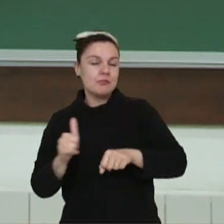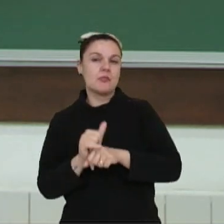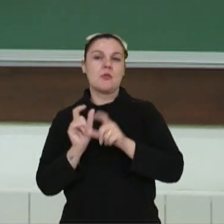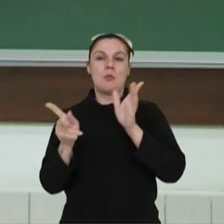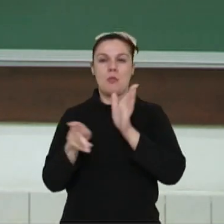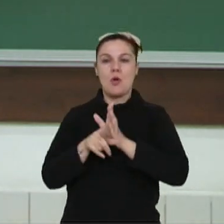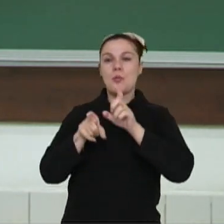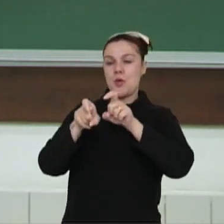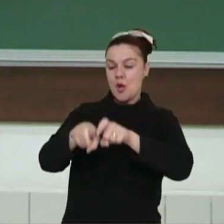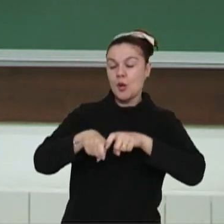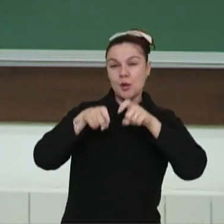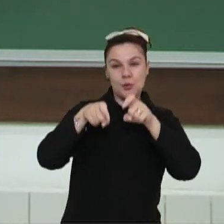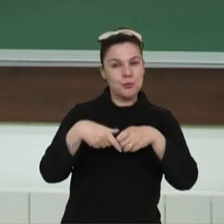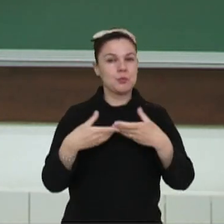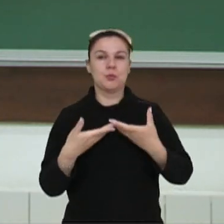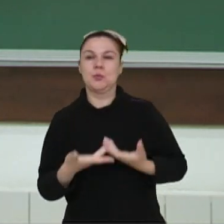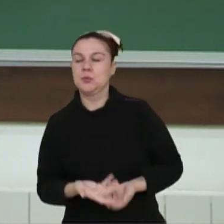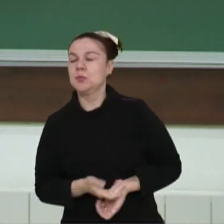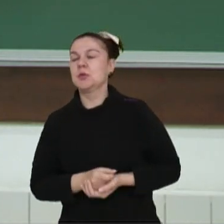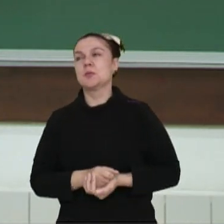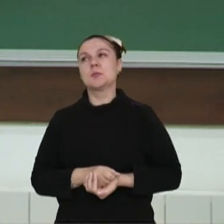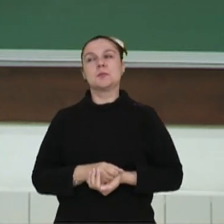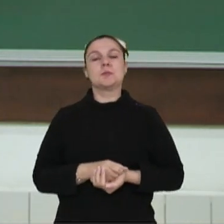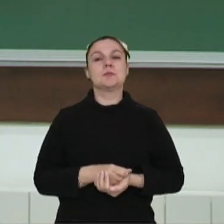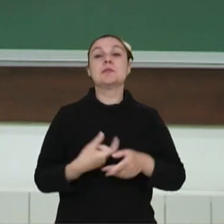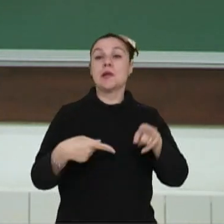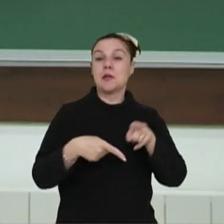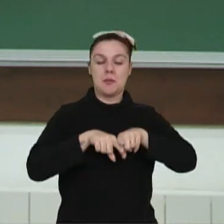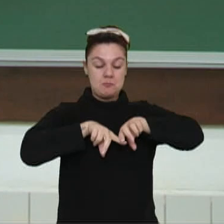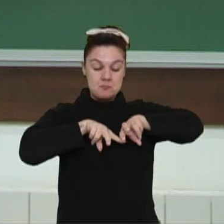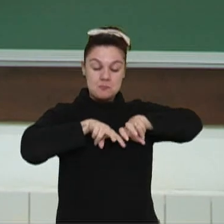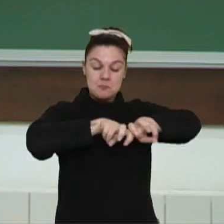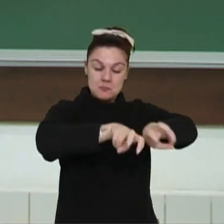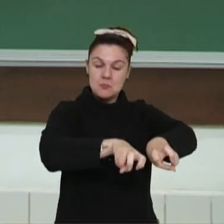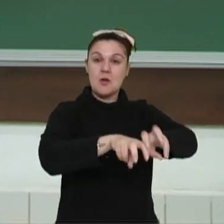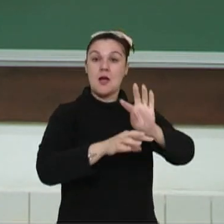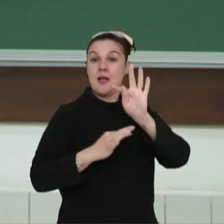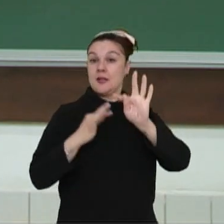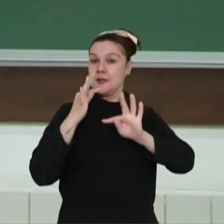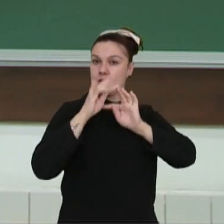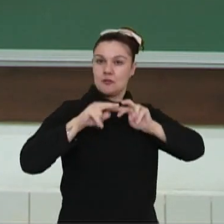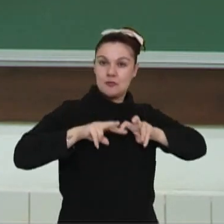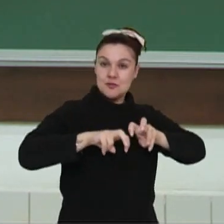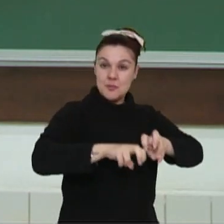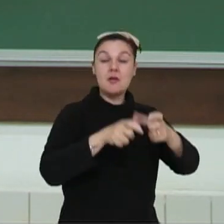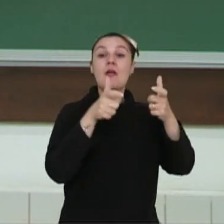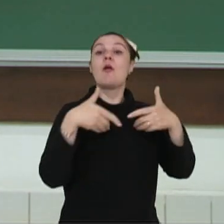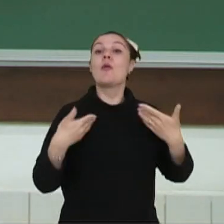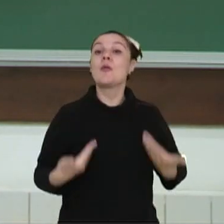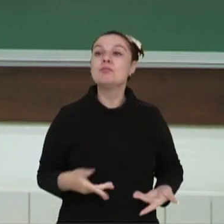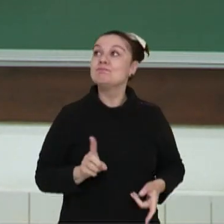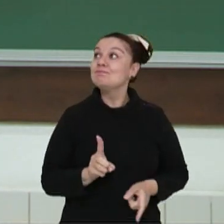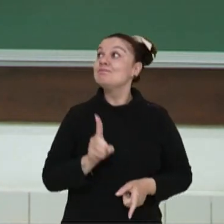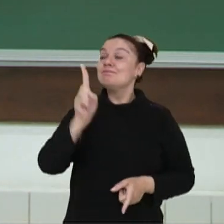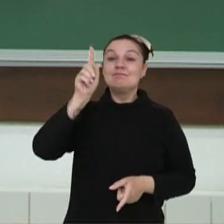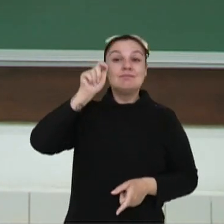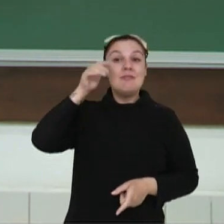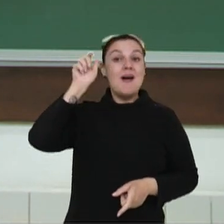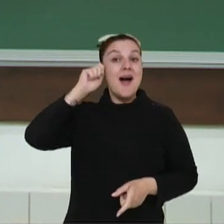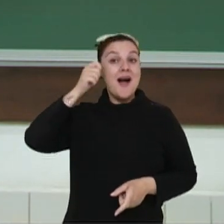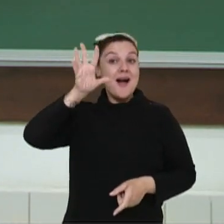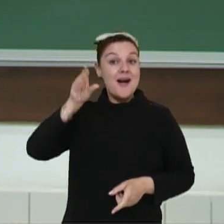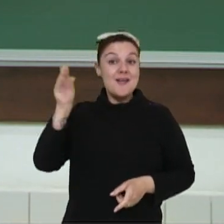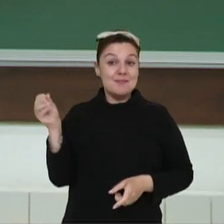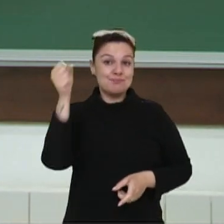utilizadas aqui nos cultivos e na mineração, a tecnologia de mineração aqui veio dos africanos.